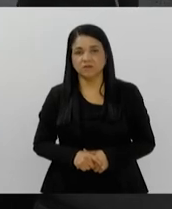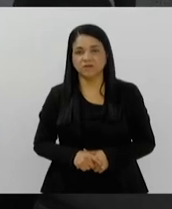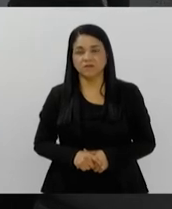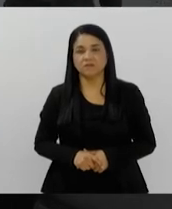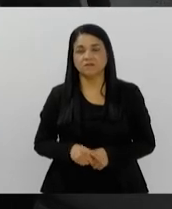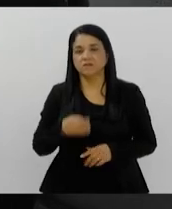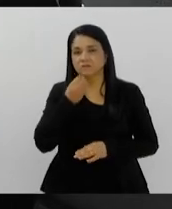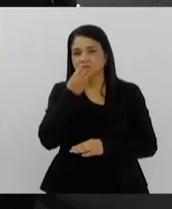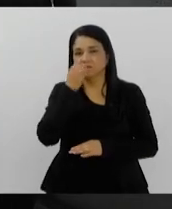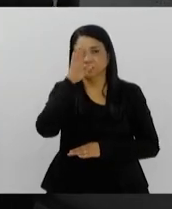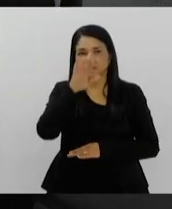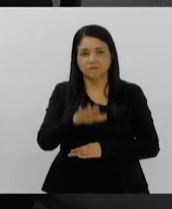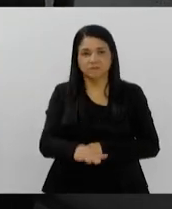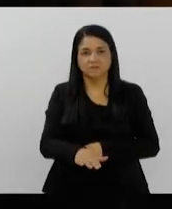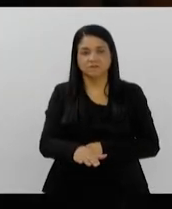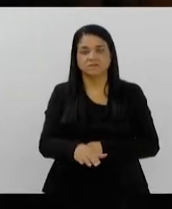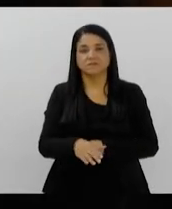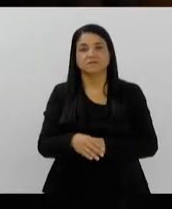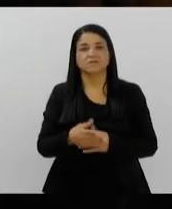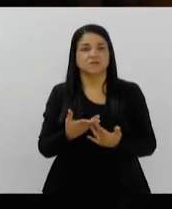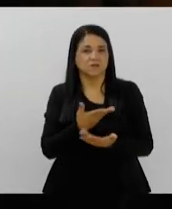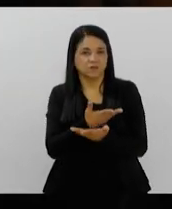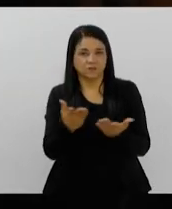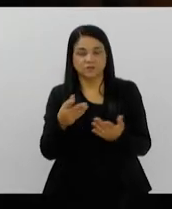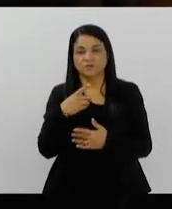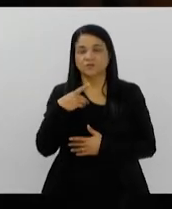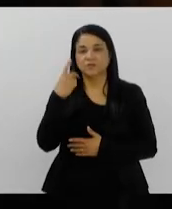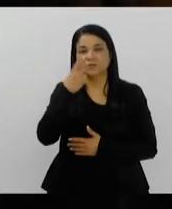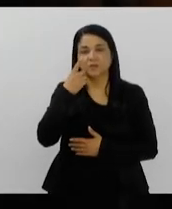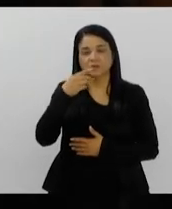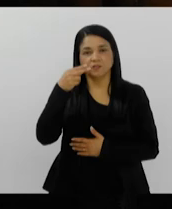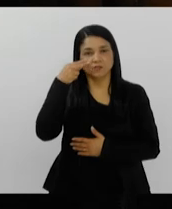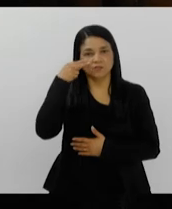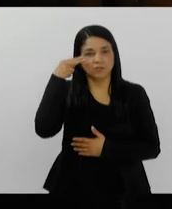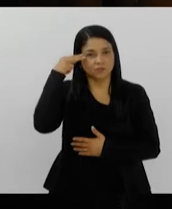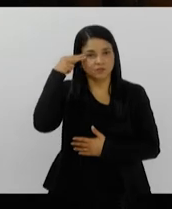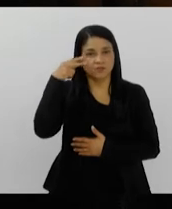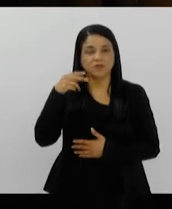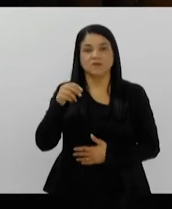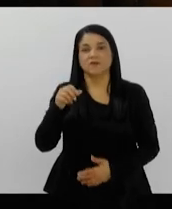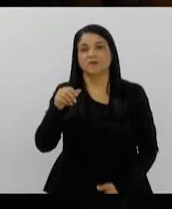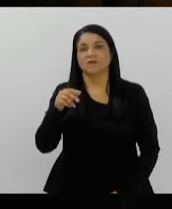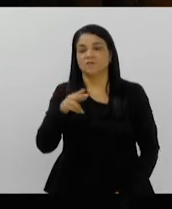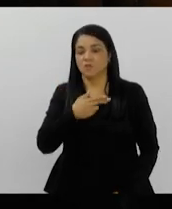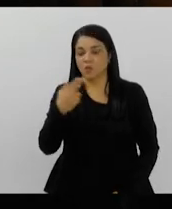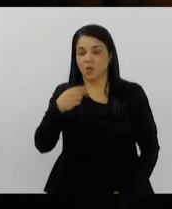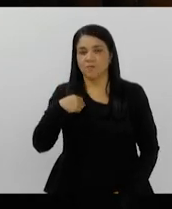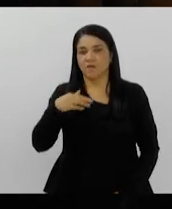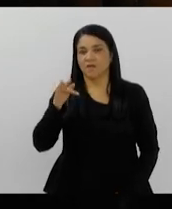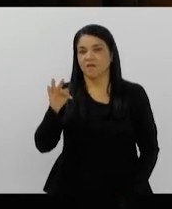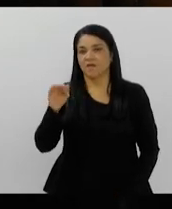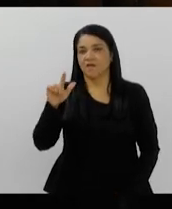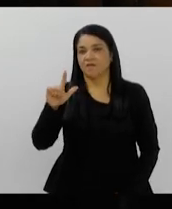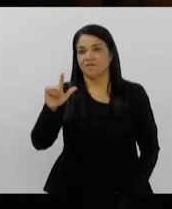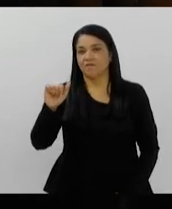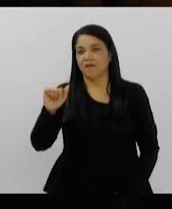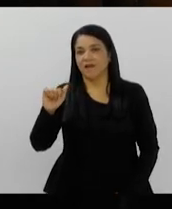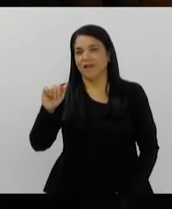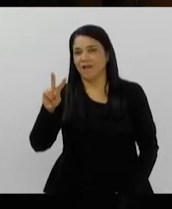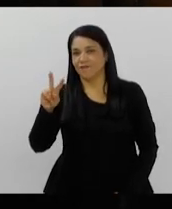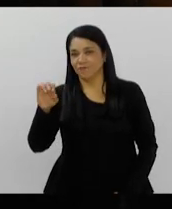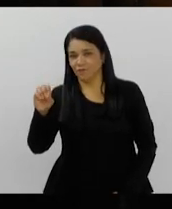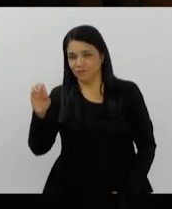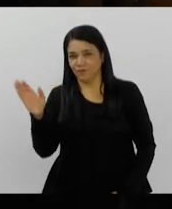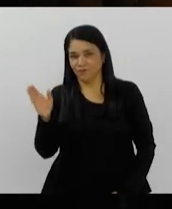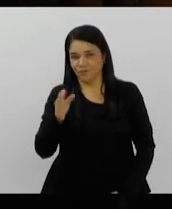Boa tarde a todos e todas. Deputada Tia Ju, só vai me chamar de Flávio Serafini quando for presidente da Unali. Aí